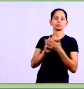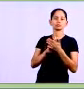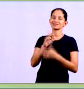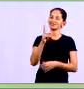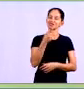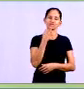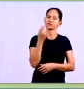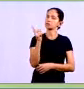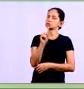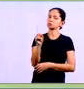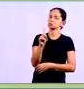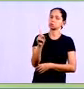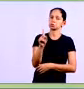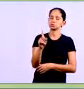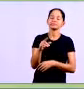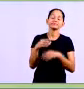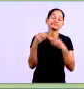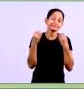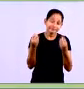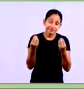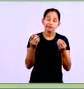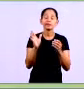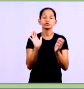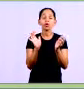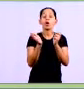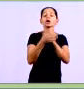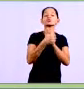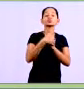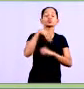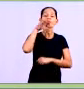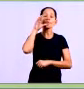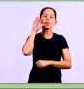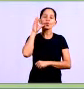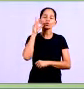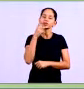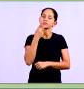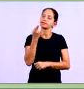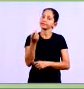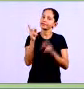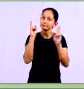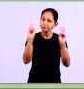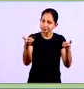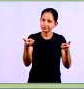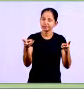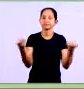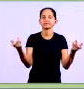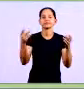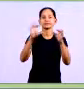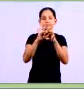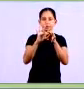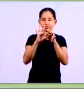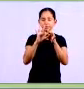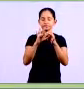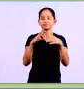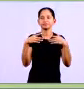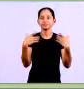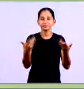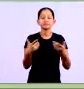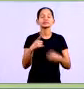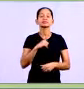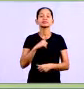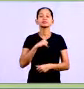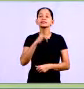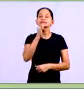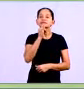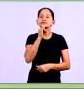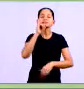neguei. Ok? Isso aqui é o que acaba com o país. A grande parte da sonegação, aqui tem dados aqui de 415